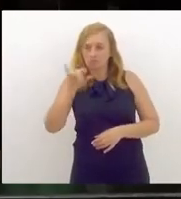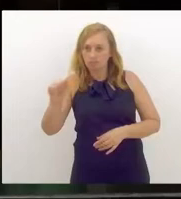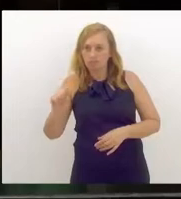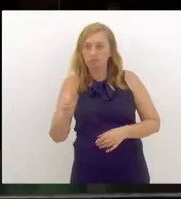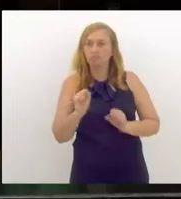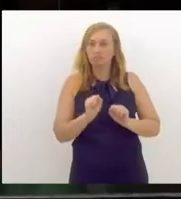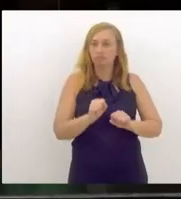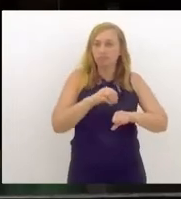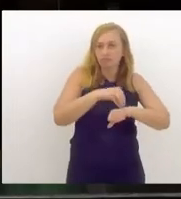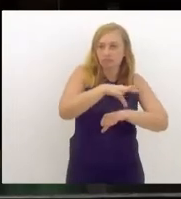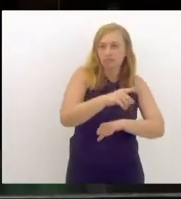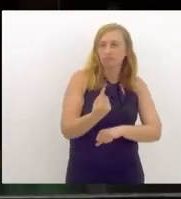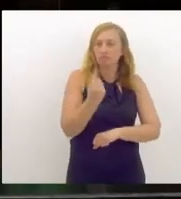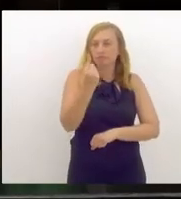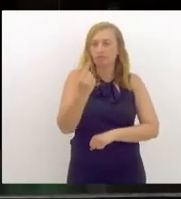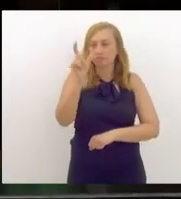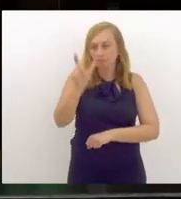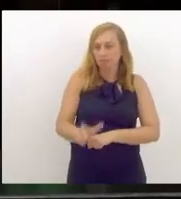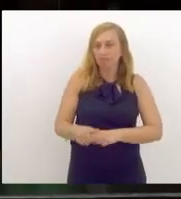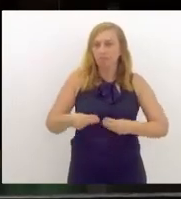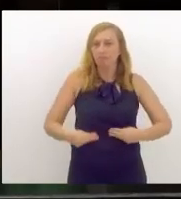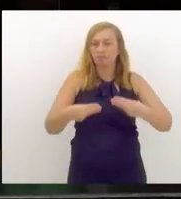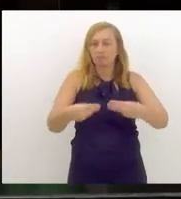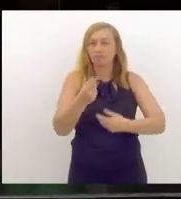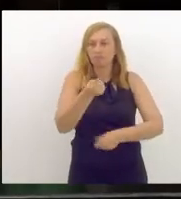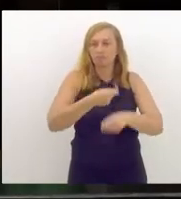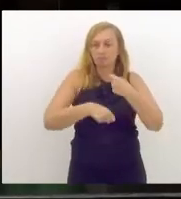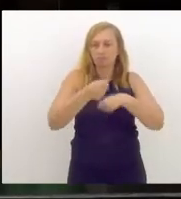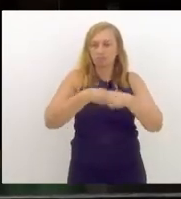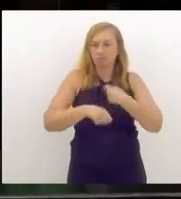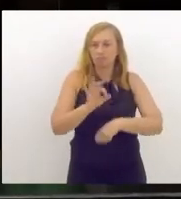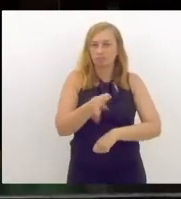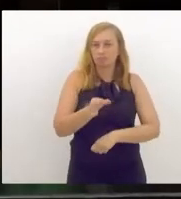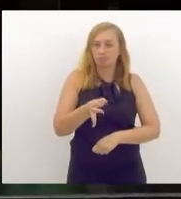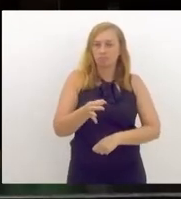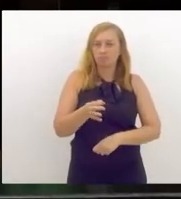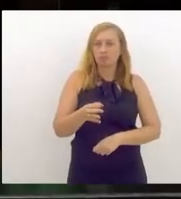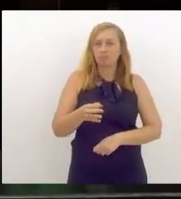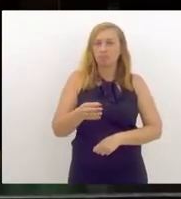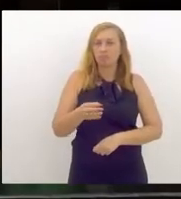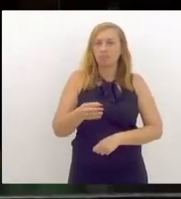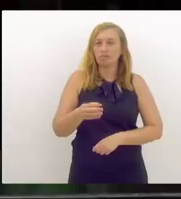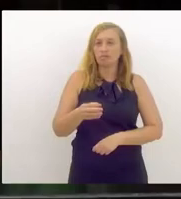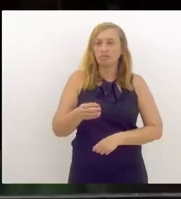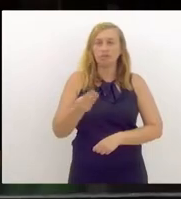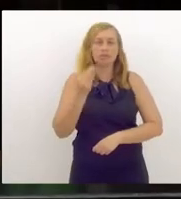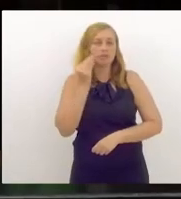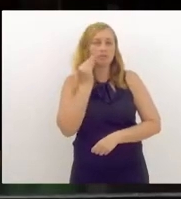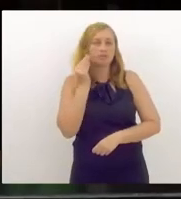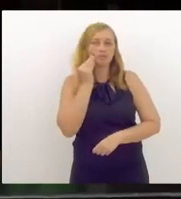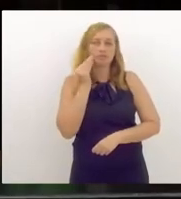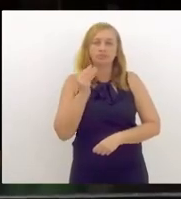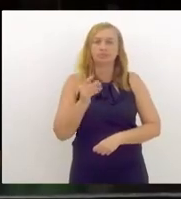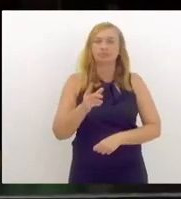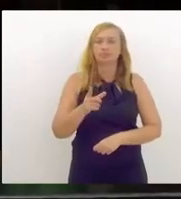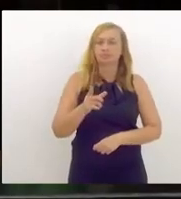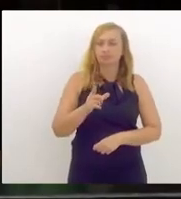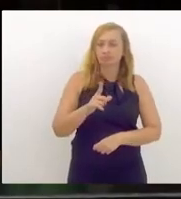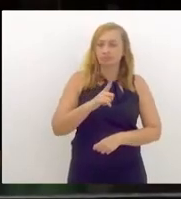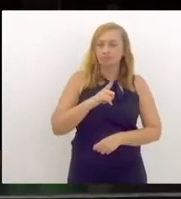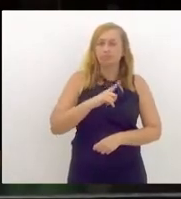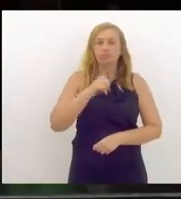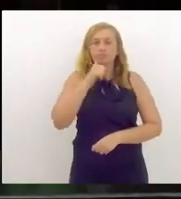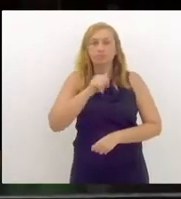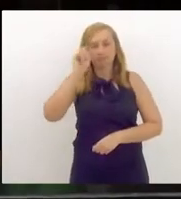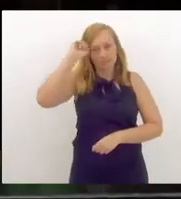puder indicar uma pessoa ministra da economia essa sim com certeza será Mônica Francisco Porque queremos ter uma